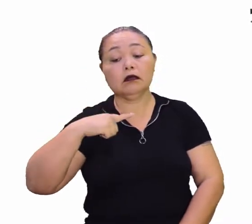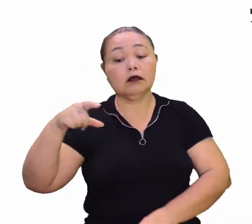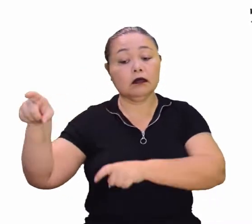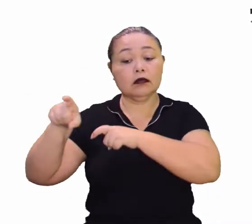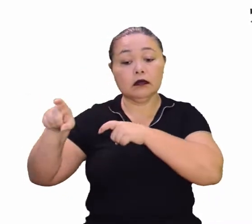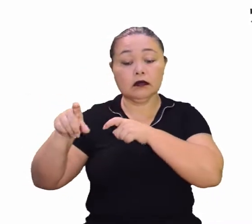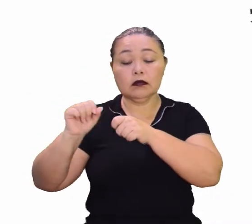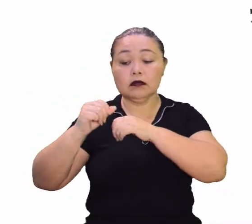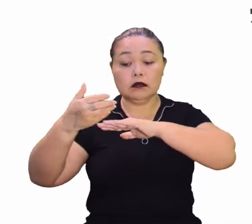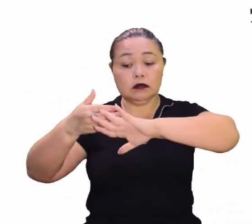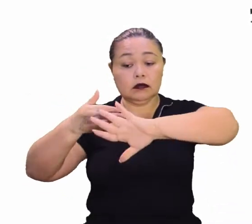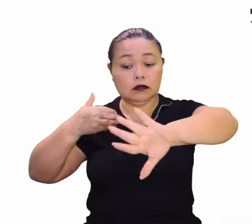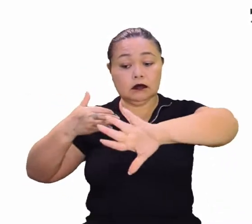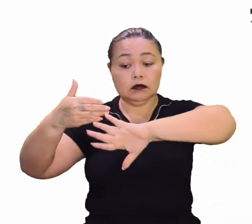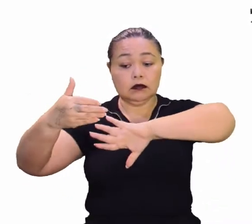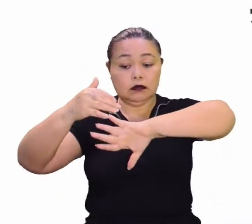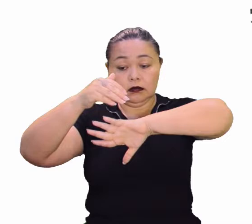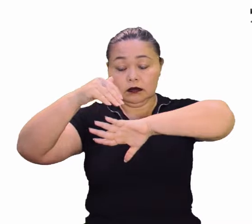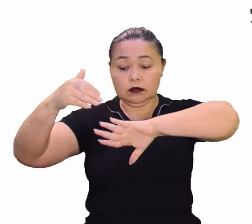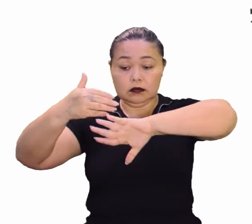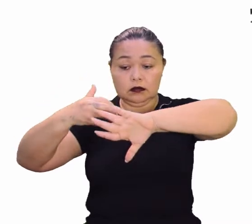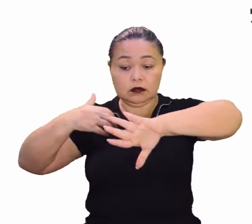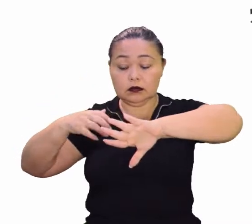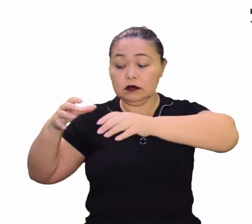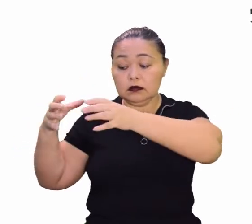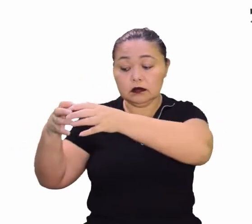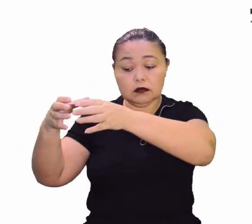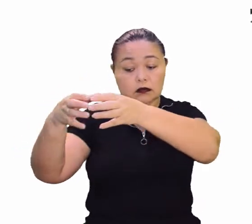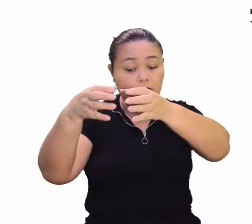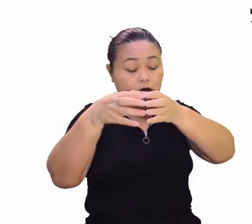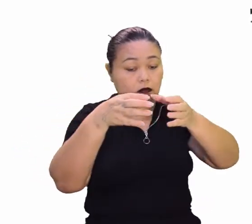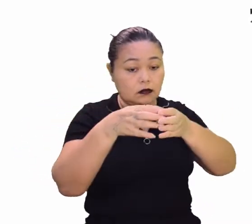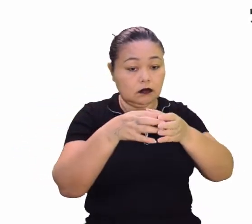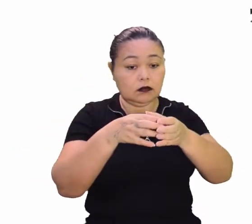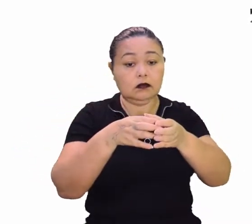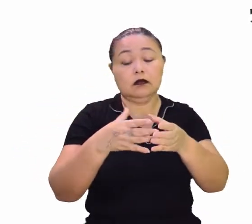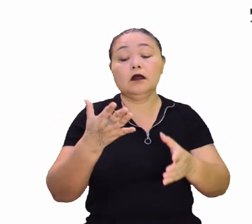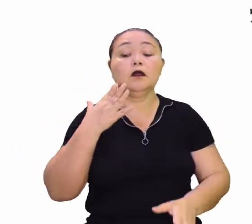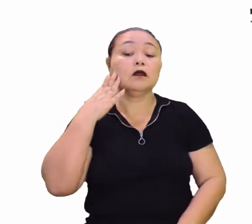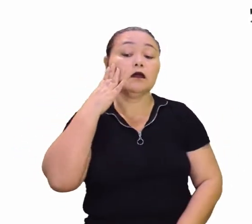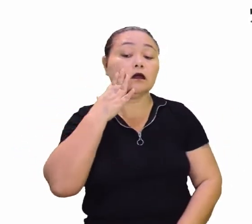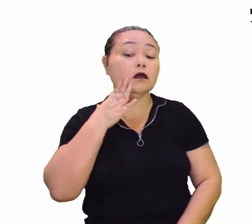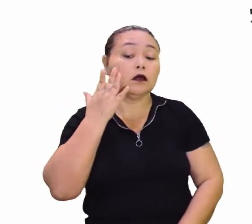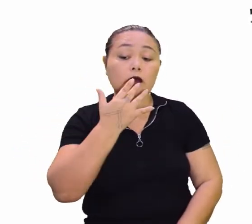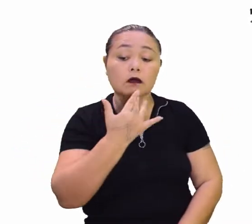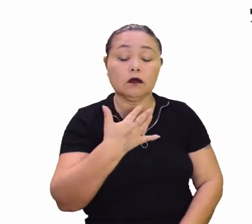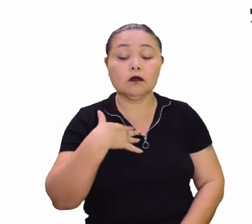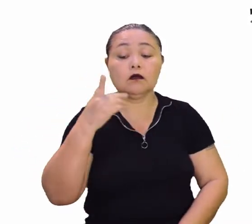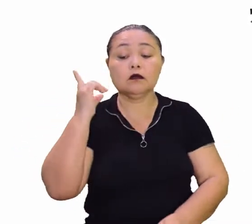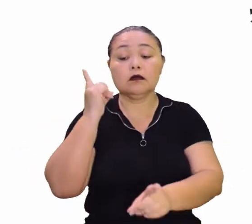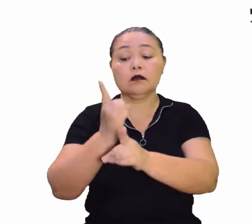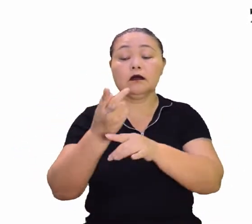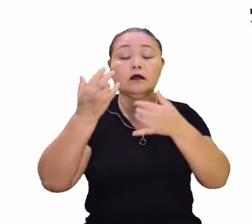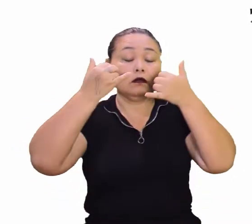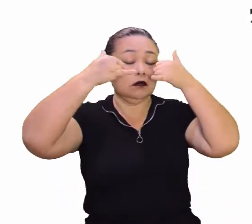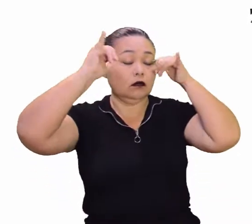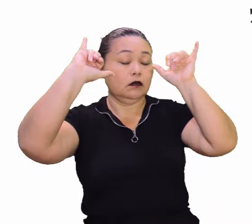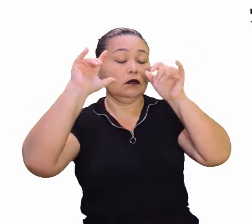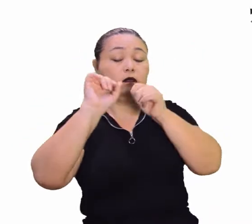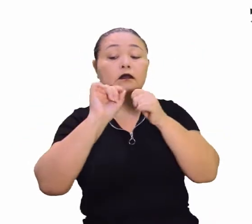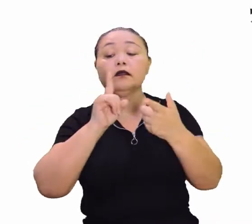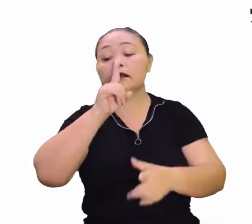produções estão separadas aí por faixa, né, por cinturões. Então, na cor rosa a gente encontra a pecuária, na